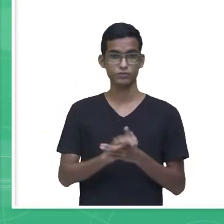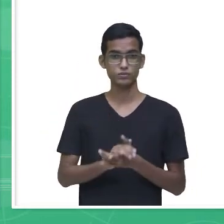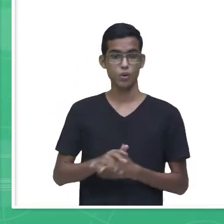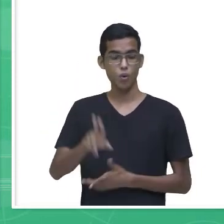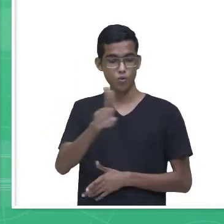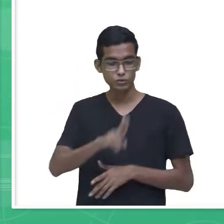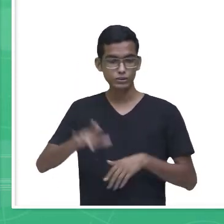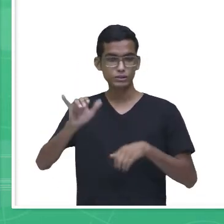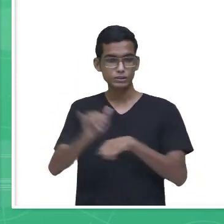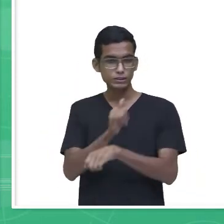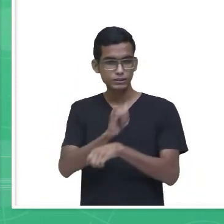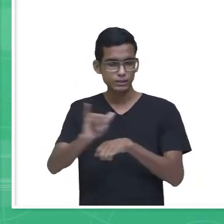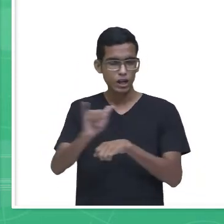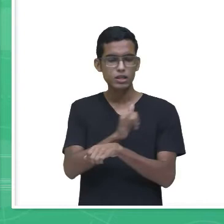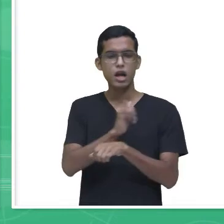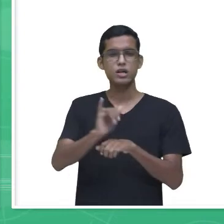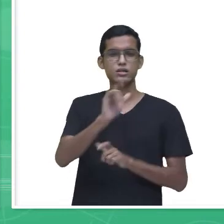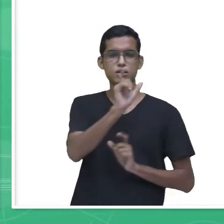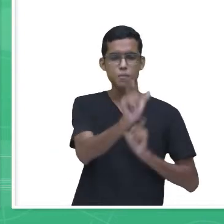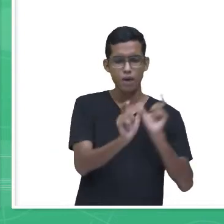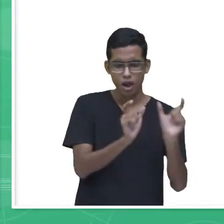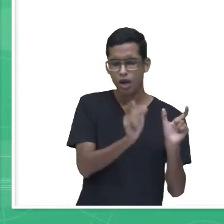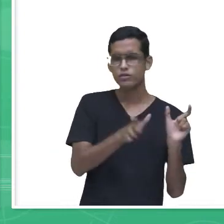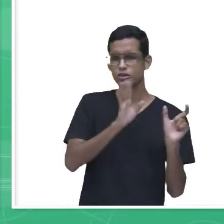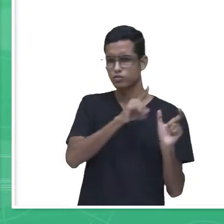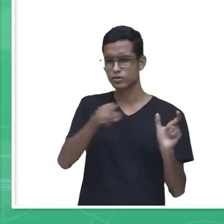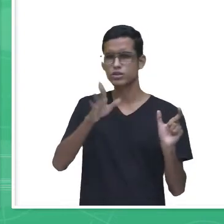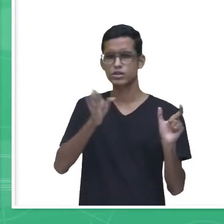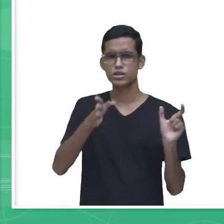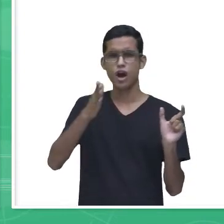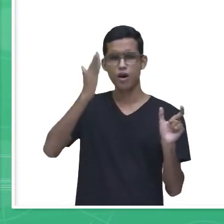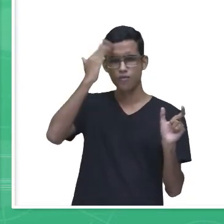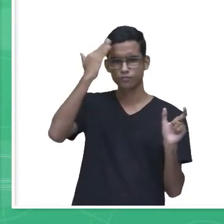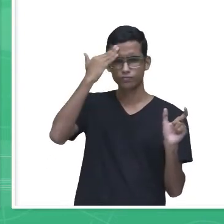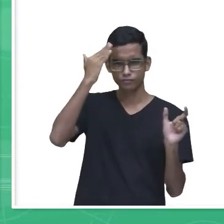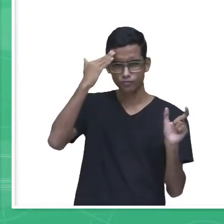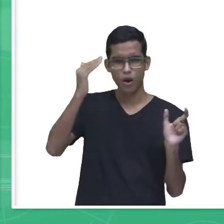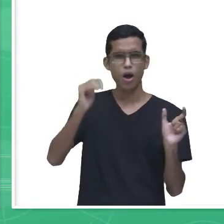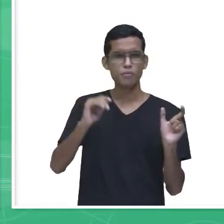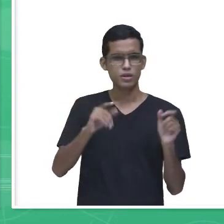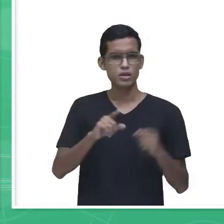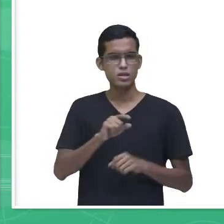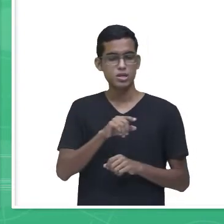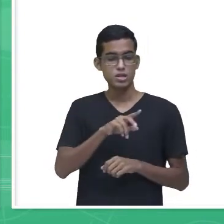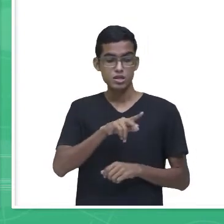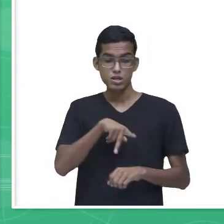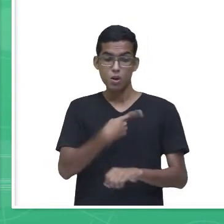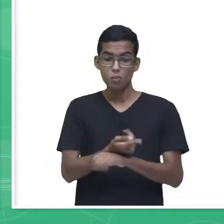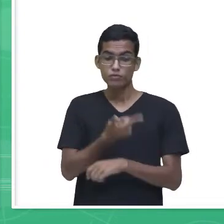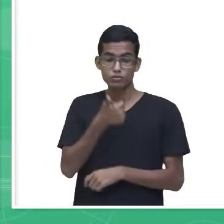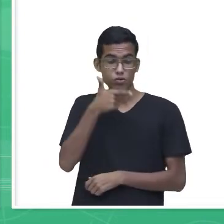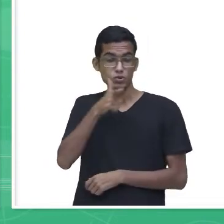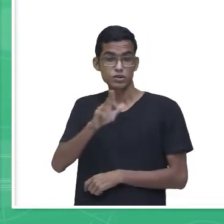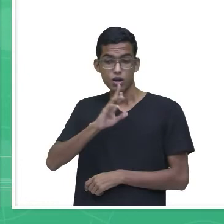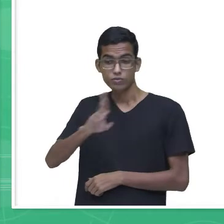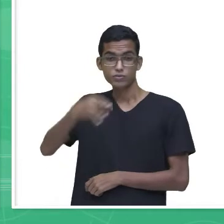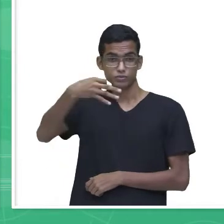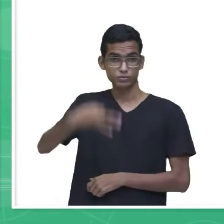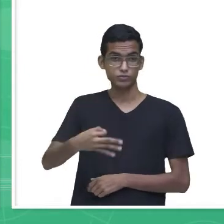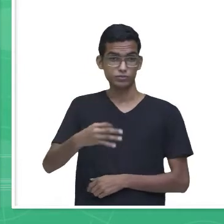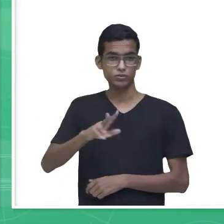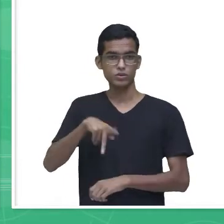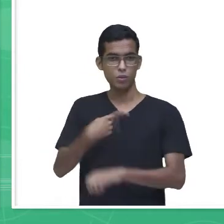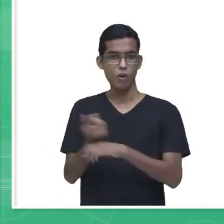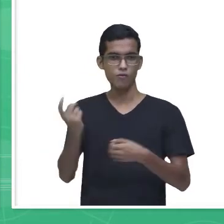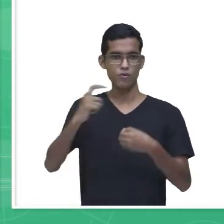de leitura enquanto as palavras cognatas, palavras que vocês já conhecem, tá? E assim vocês vão encontrar a resposta correta. Já já aí nós